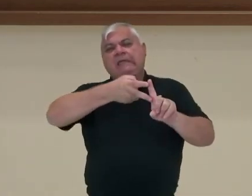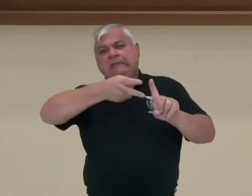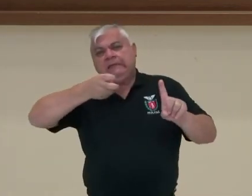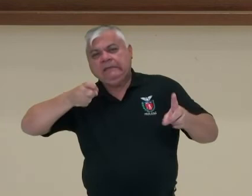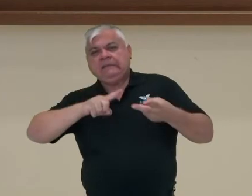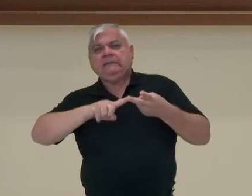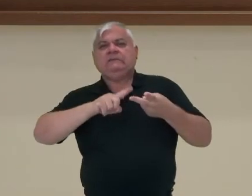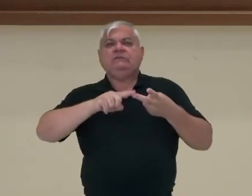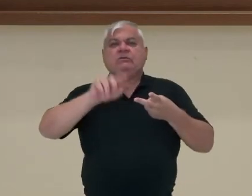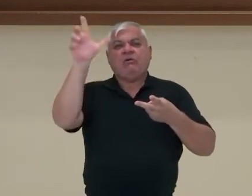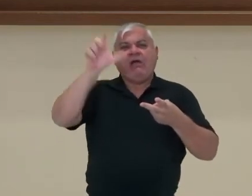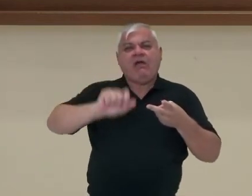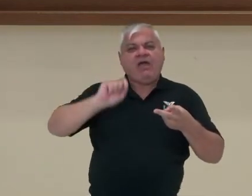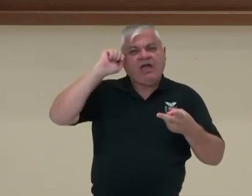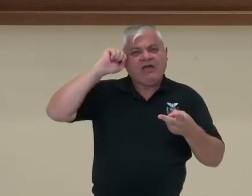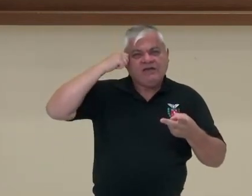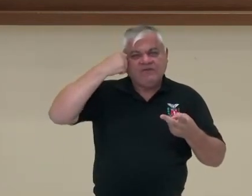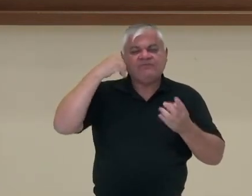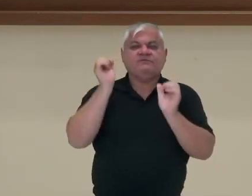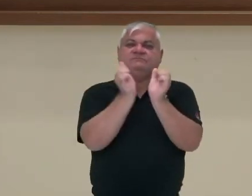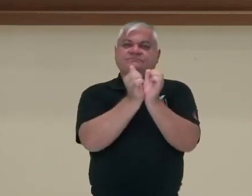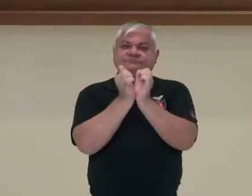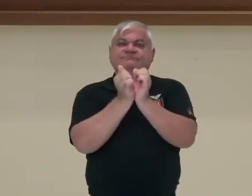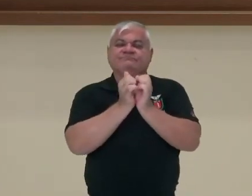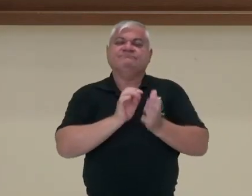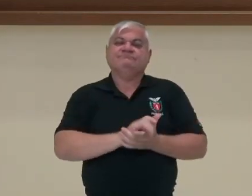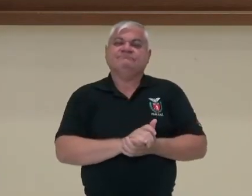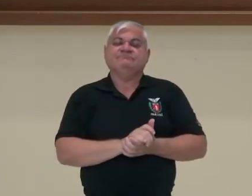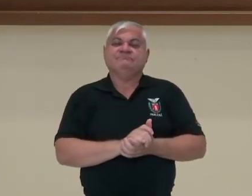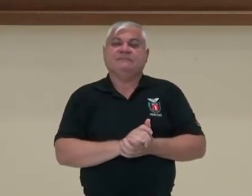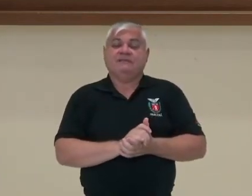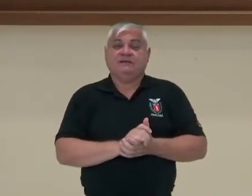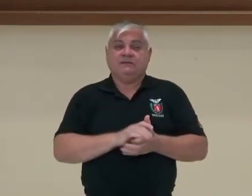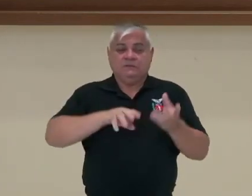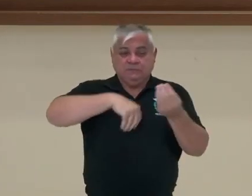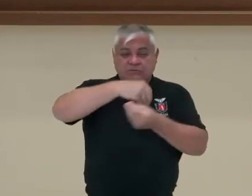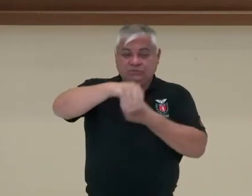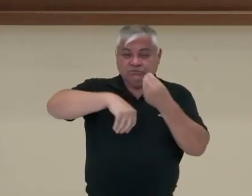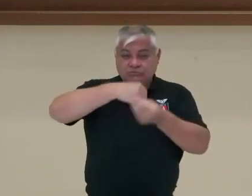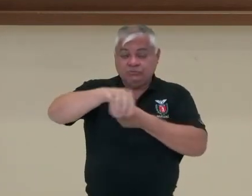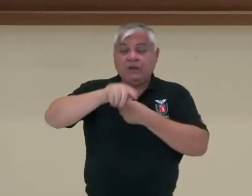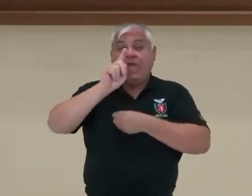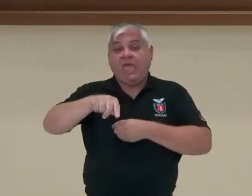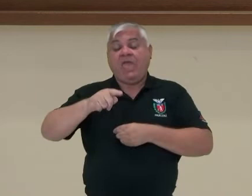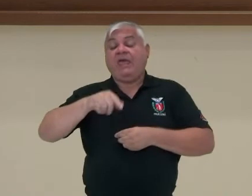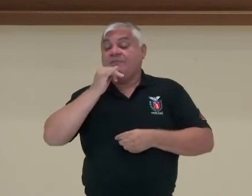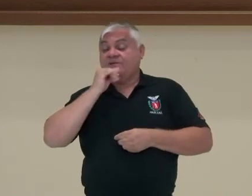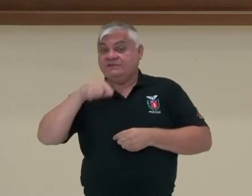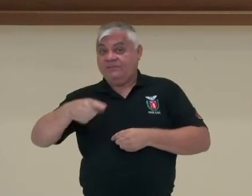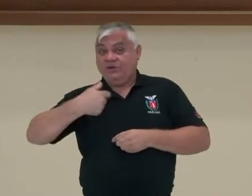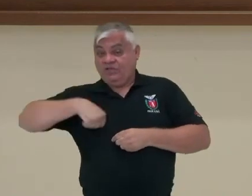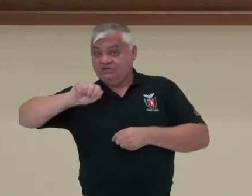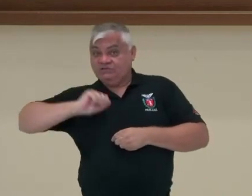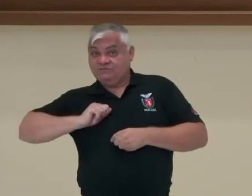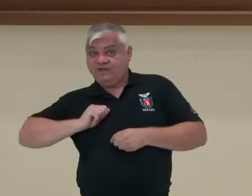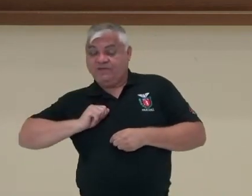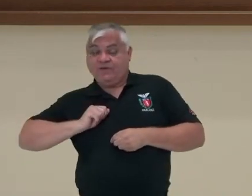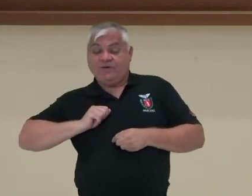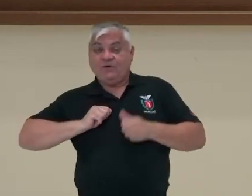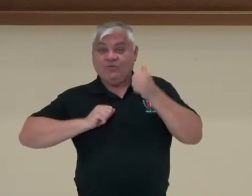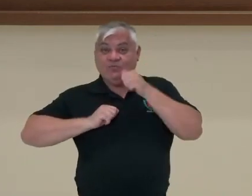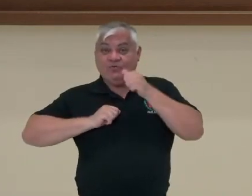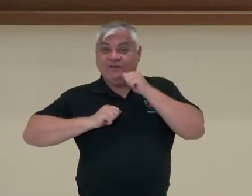indígenas e os africanos escravizados. Os mestiços, normalmente filhos de espanhóis com índias americanas, eles